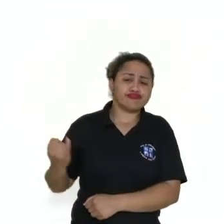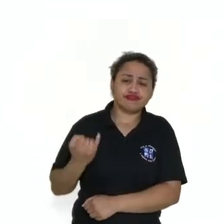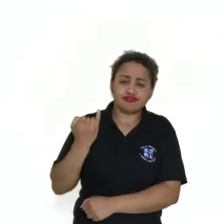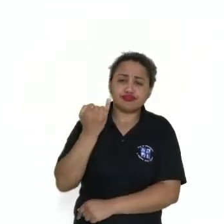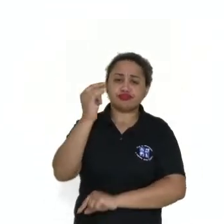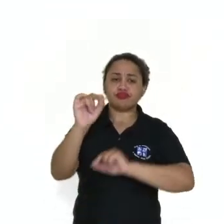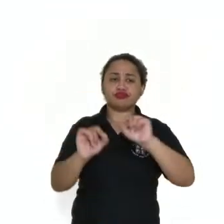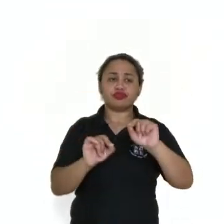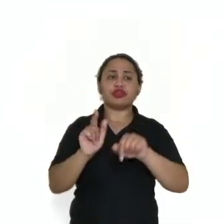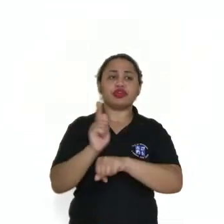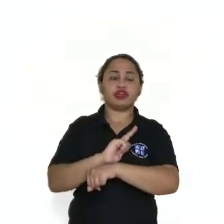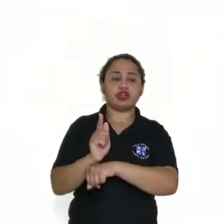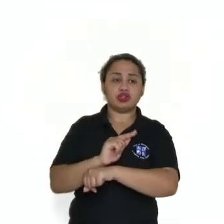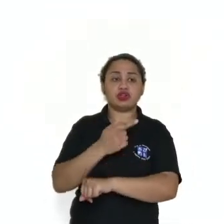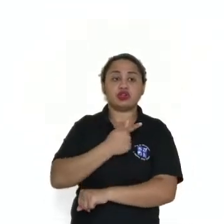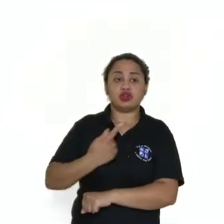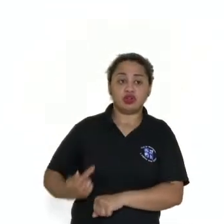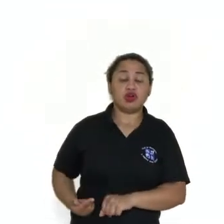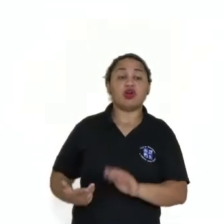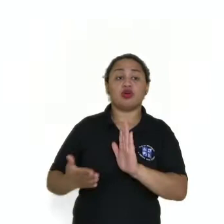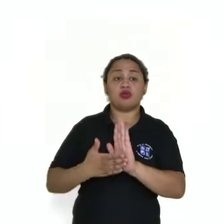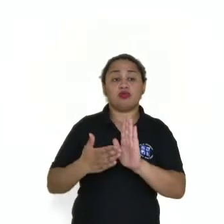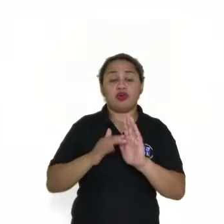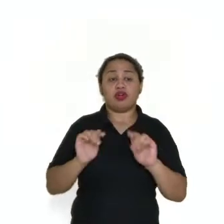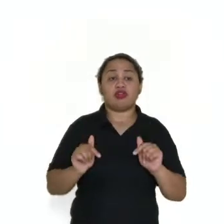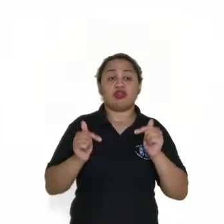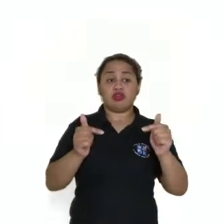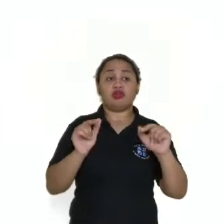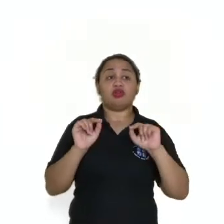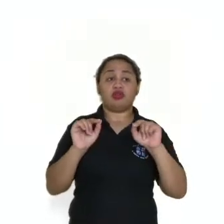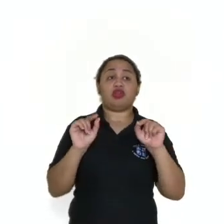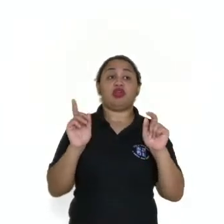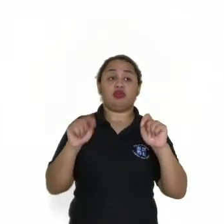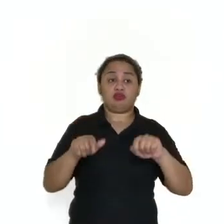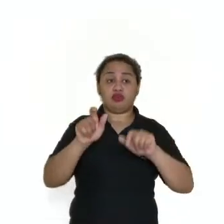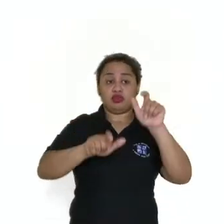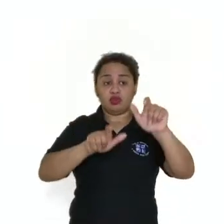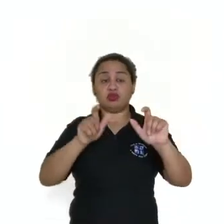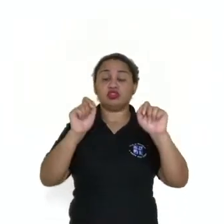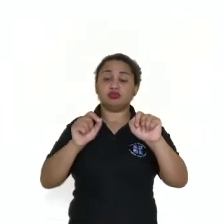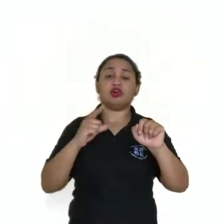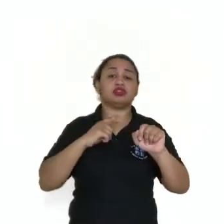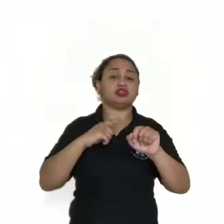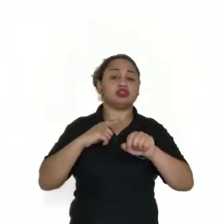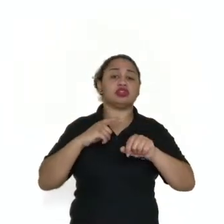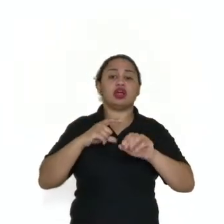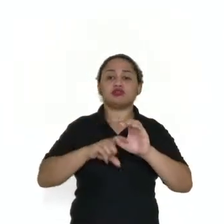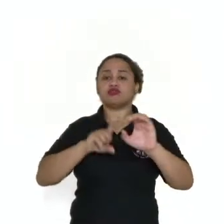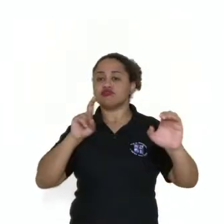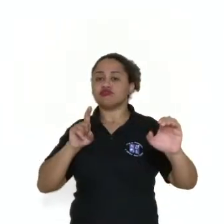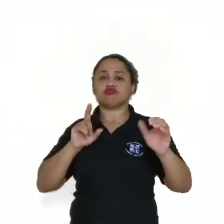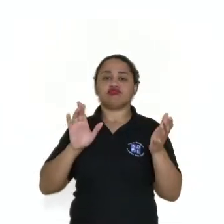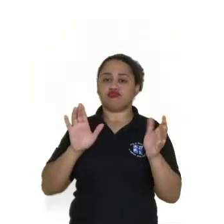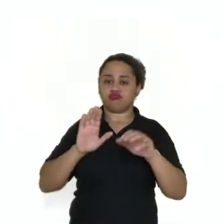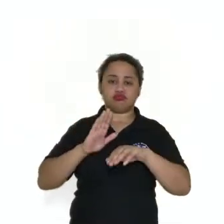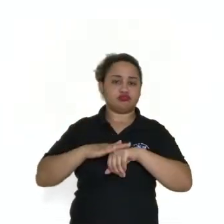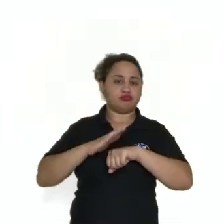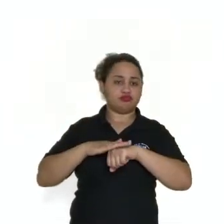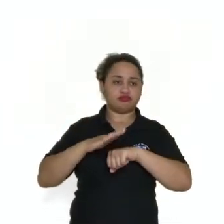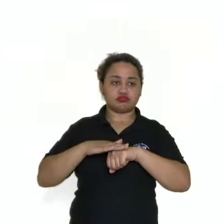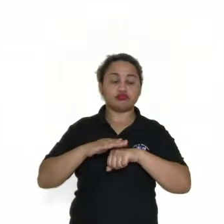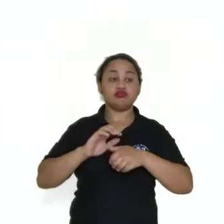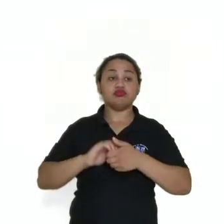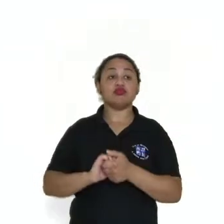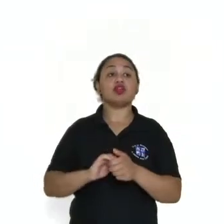que a gestão governamental proponha programas permitindo que essas pessoas possam ter independência. E o